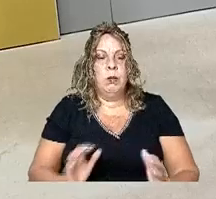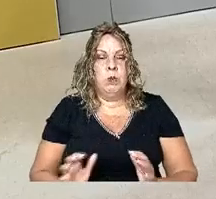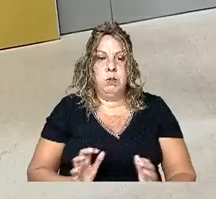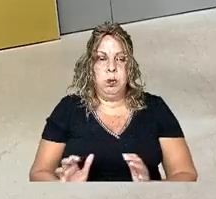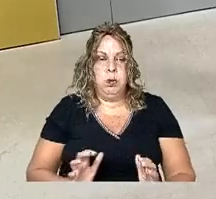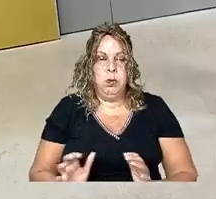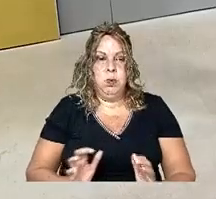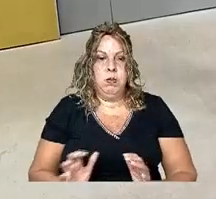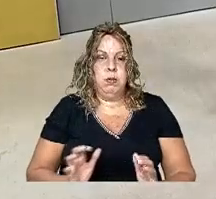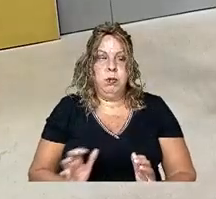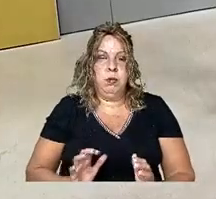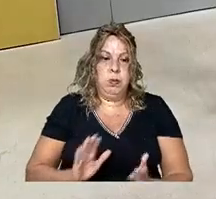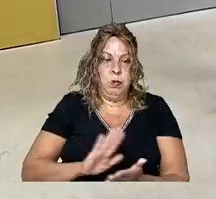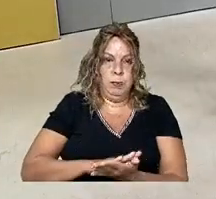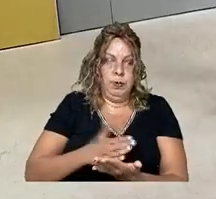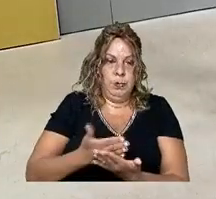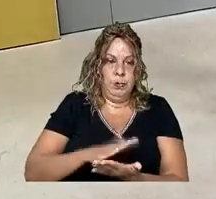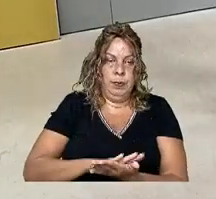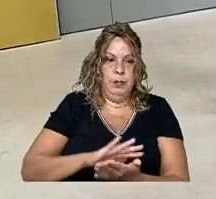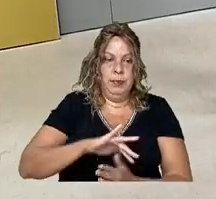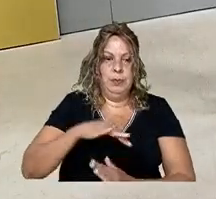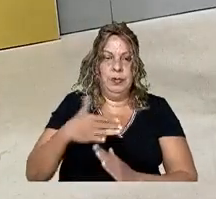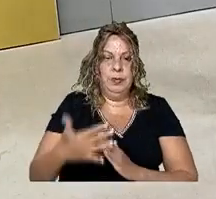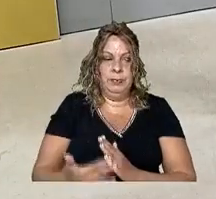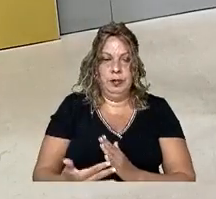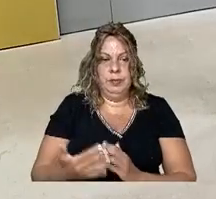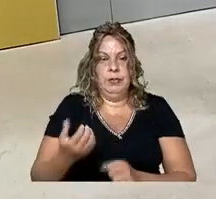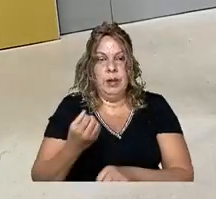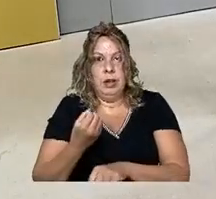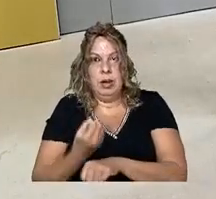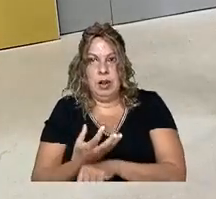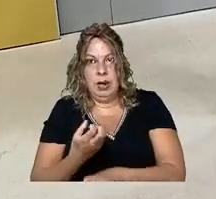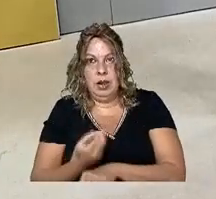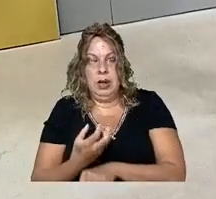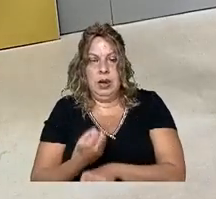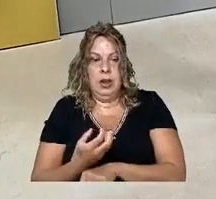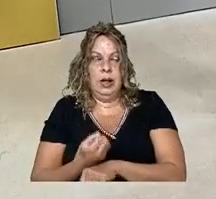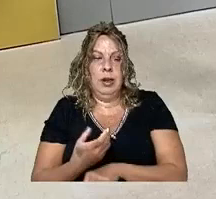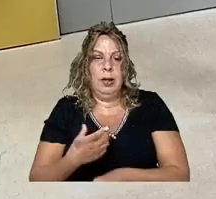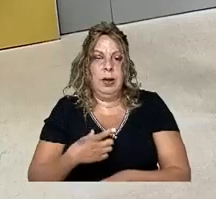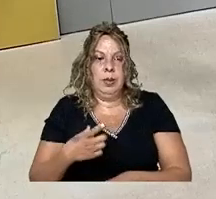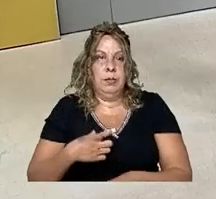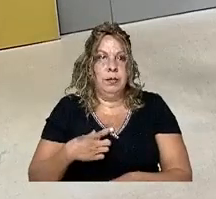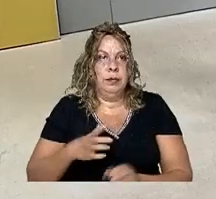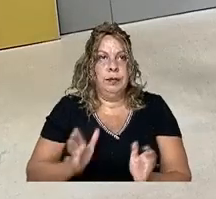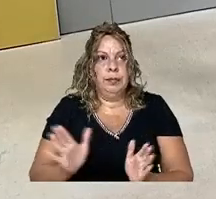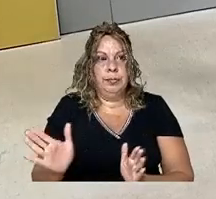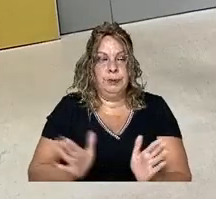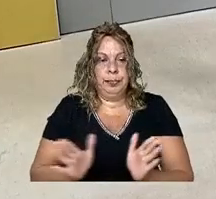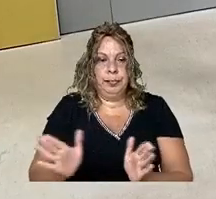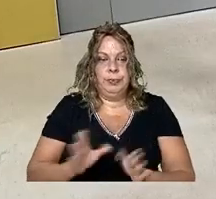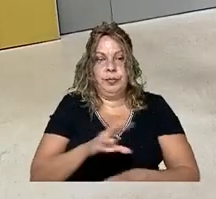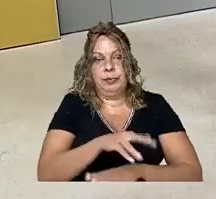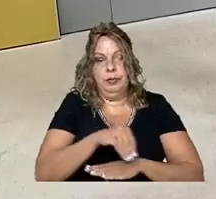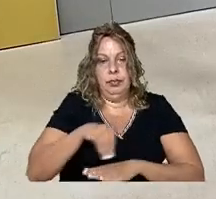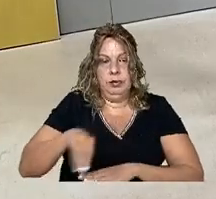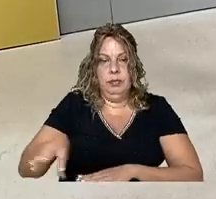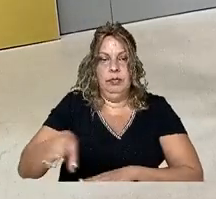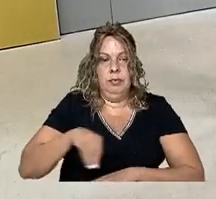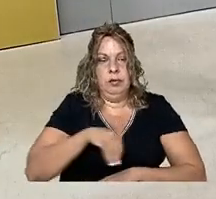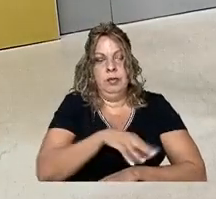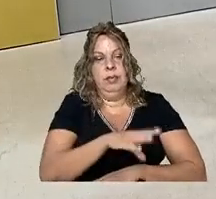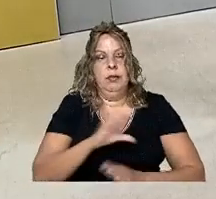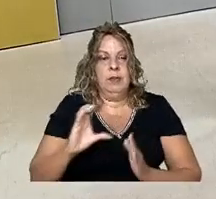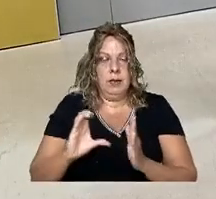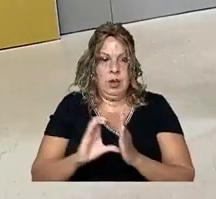Bom dia também para a nossa intérprete de Libras, nossa querida Raquel Silveira. Ela que garante a acessibilidade do nosso programa a toda a